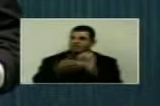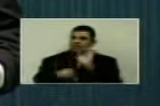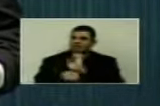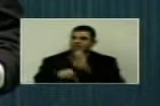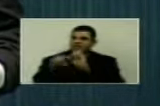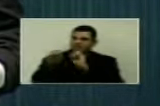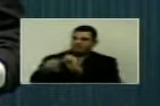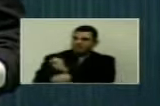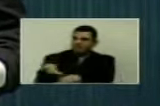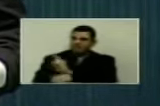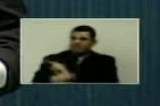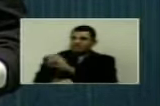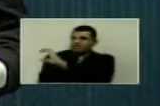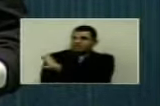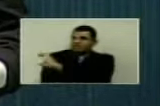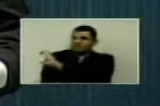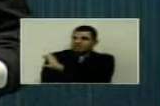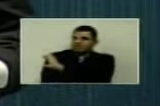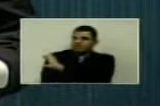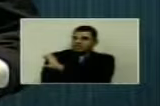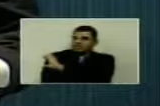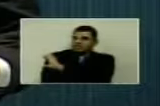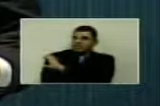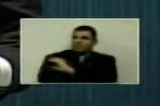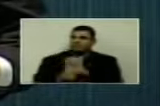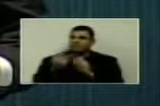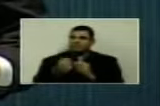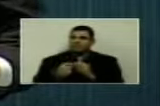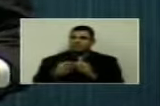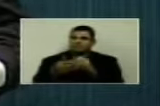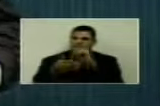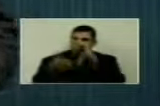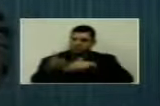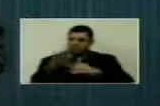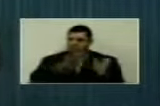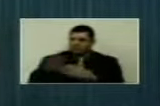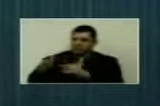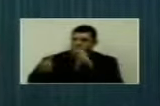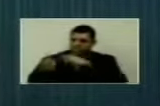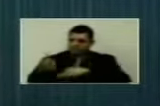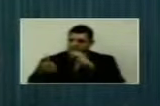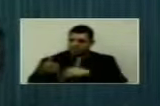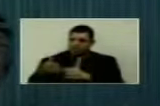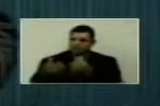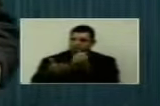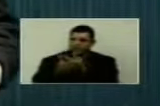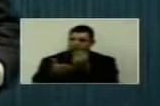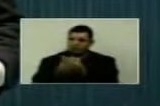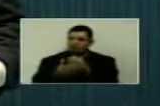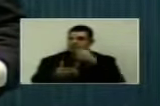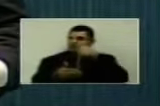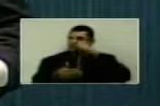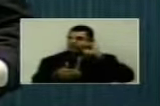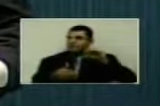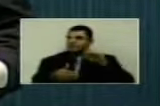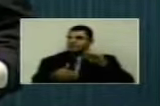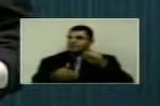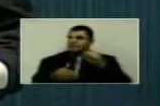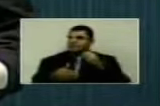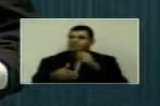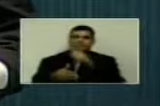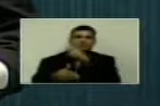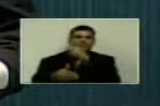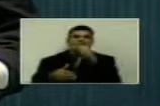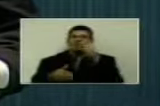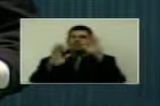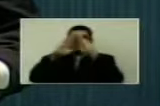Estado da Educação através da Comissão Geral de Licitações para a compra de pão da